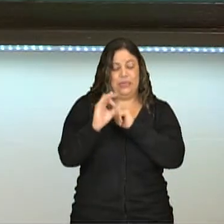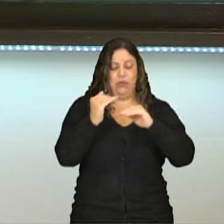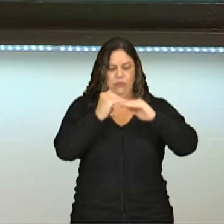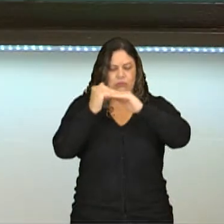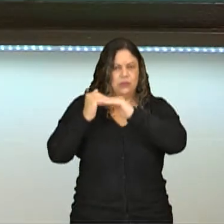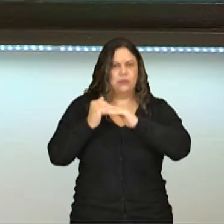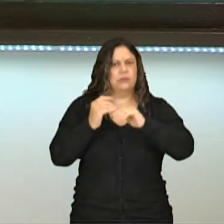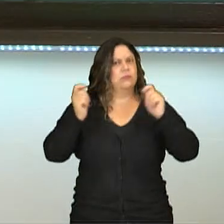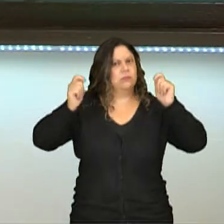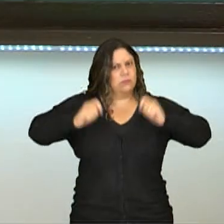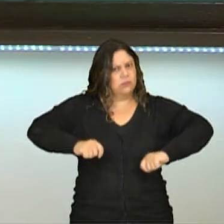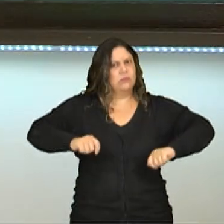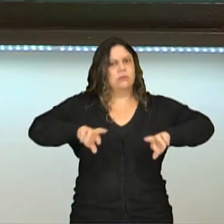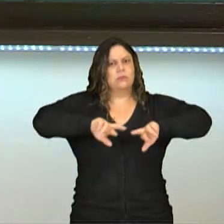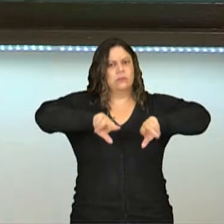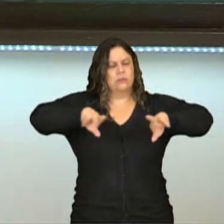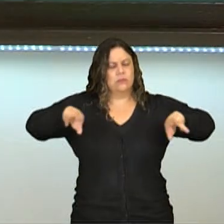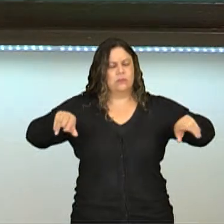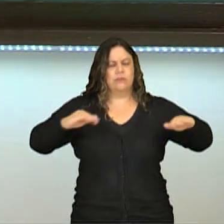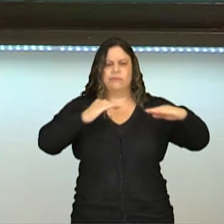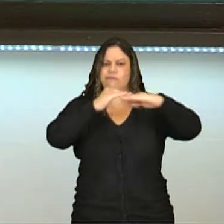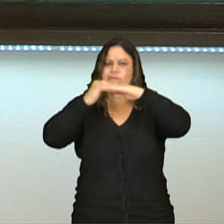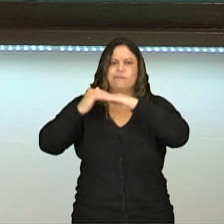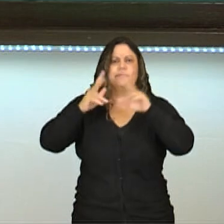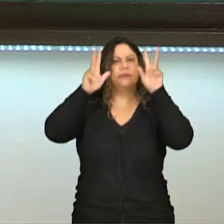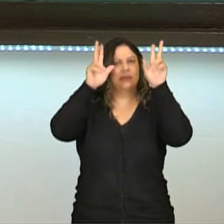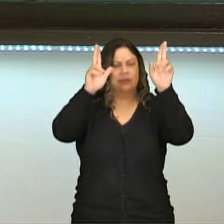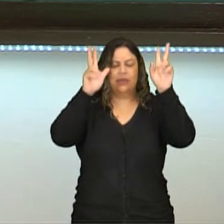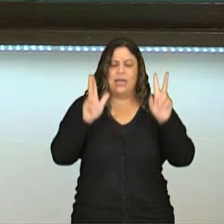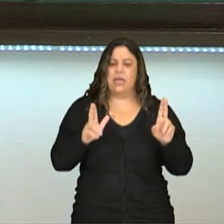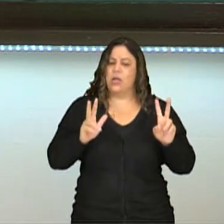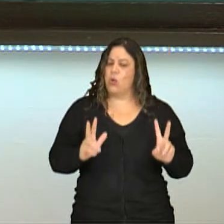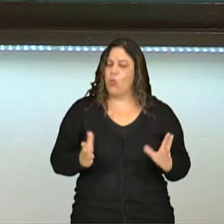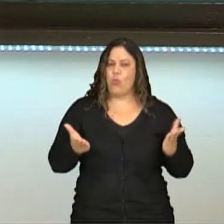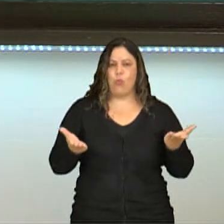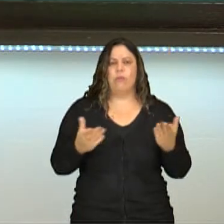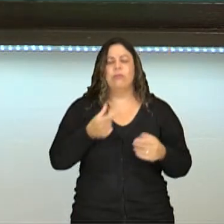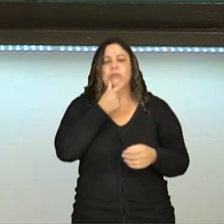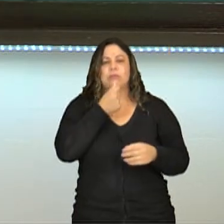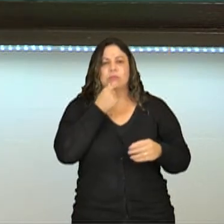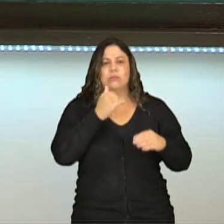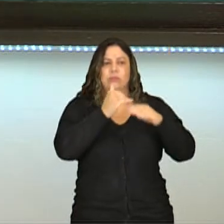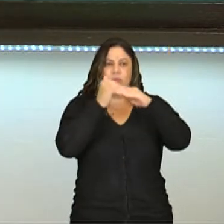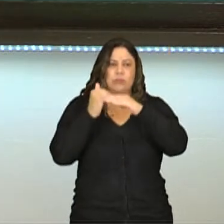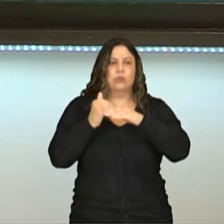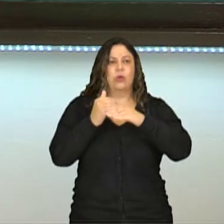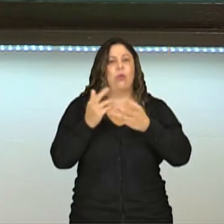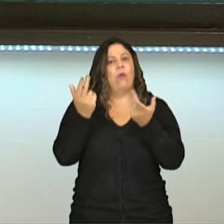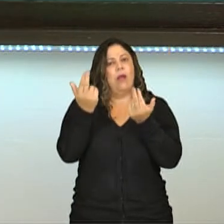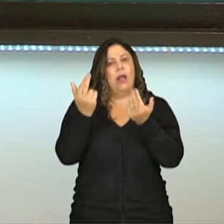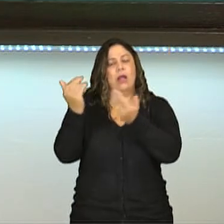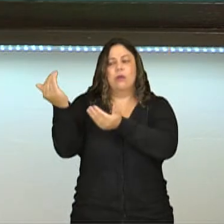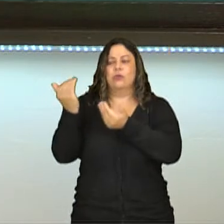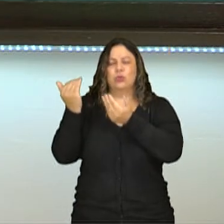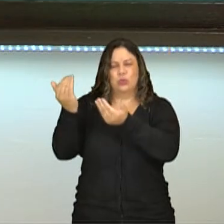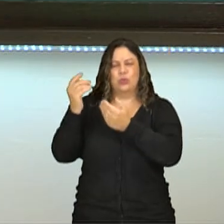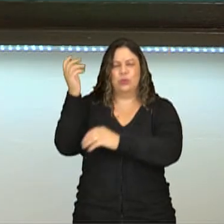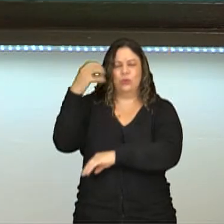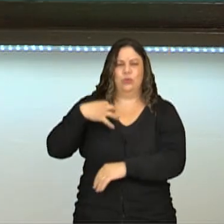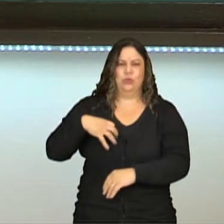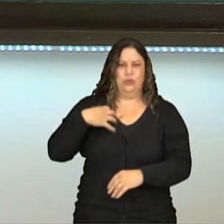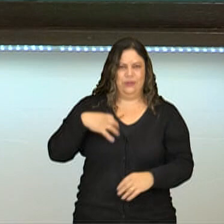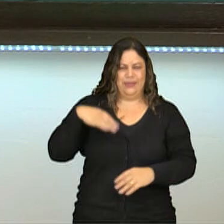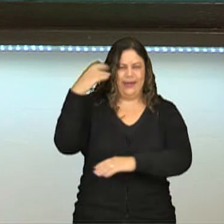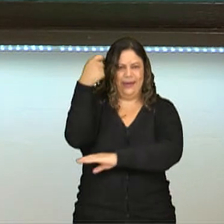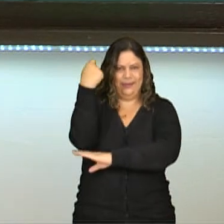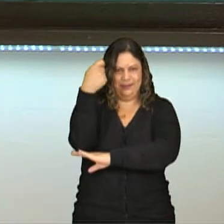mulheres tenham a mesma quantidade de atletas que os homens, como foi nos Jogos Olímpicos da Juventude em Buenos Aires. Então essa é uma